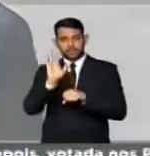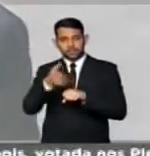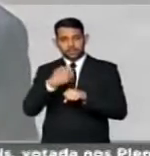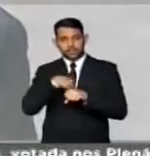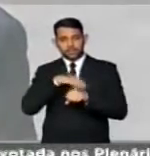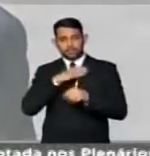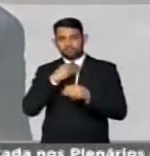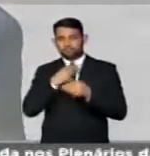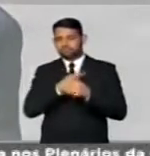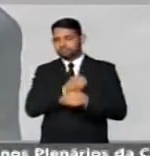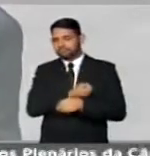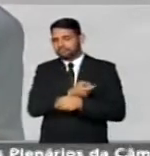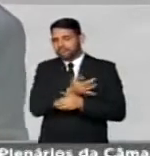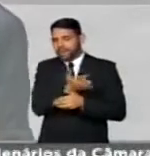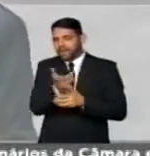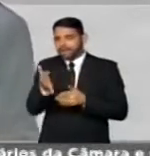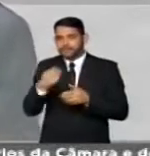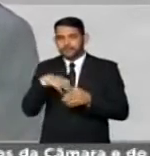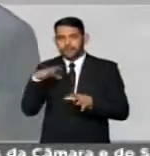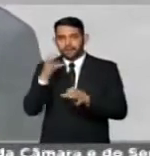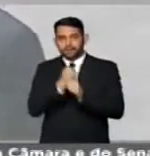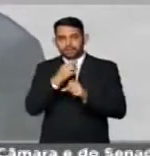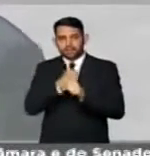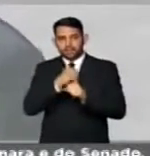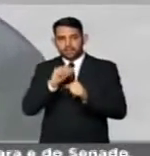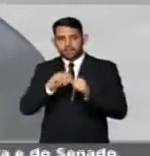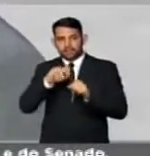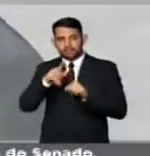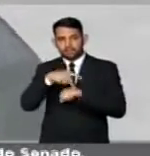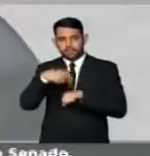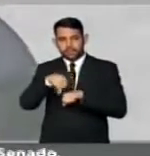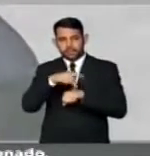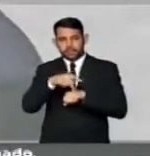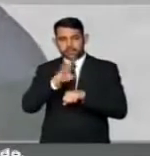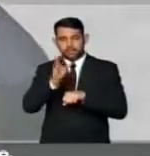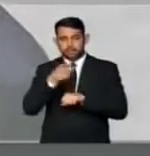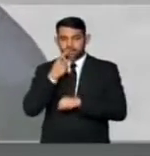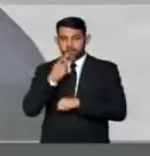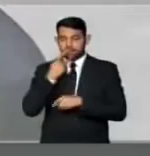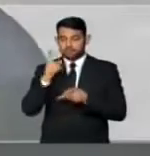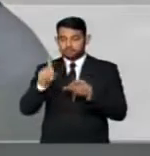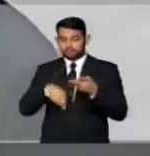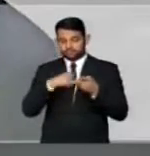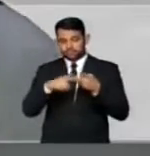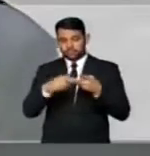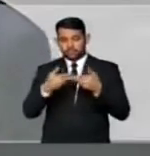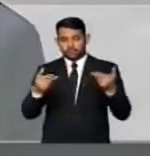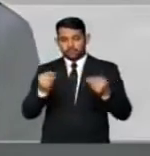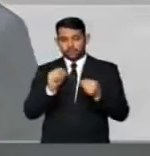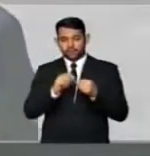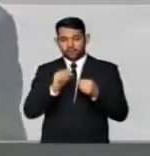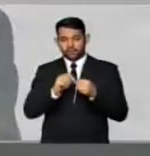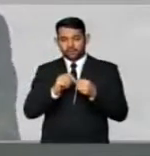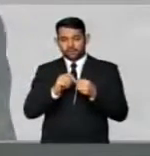se perde de tantas contas que ele tem no exterior. E fala também da